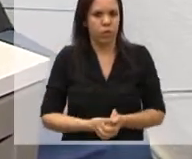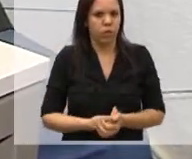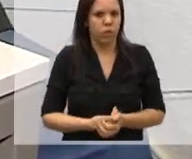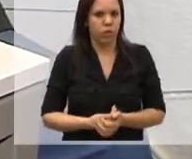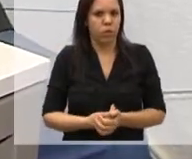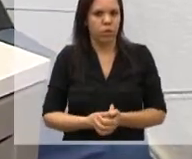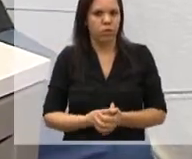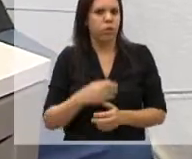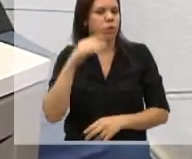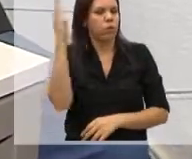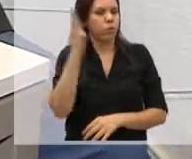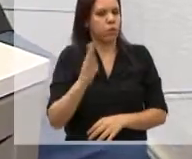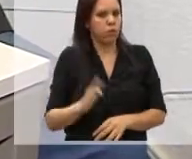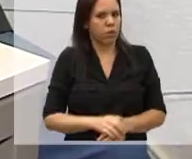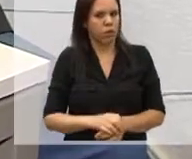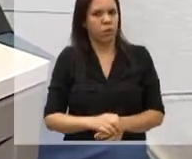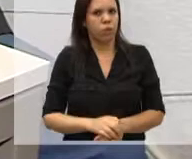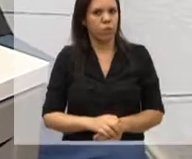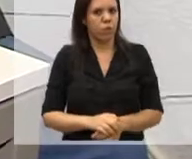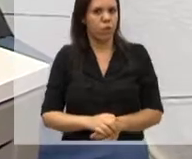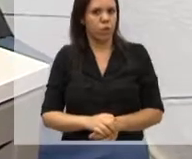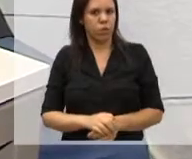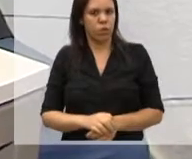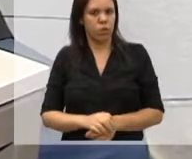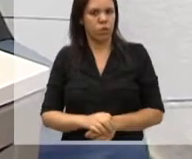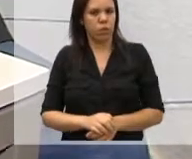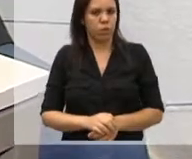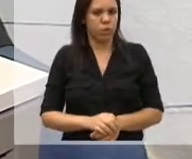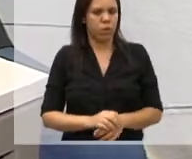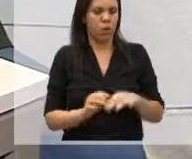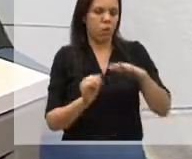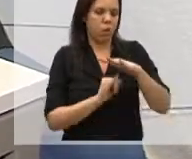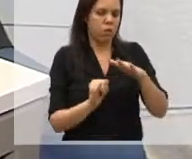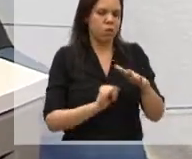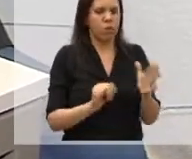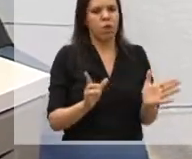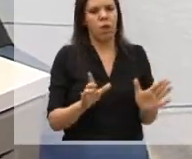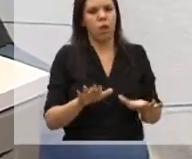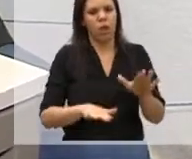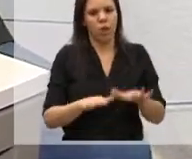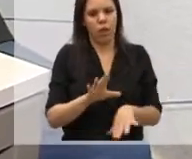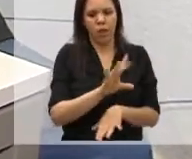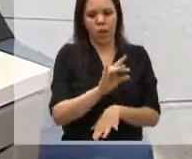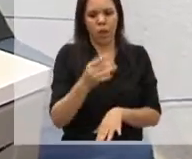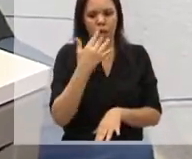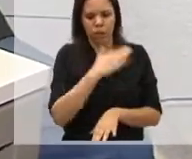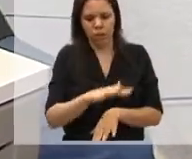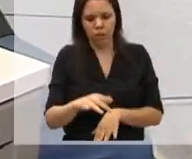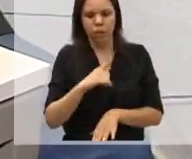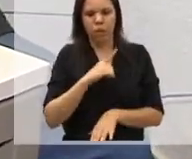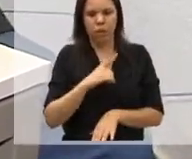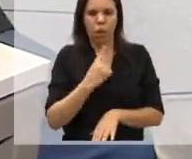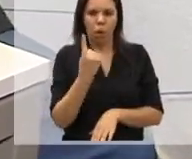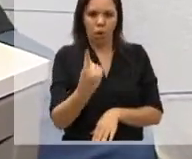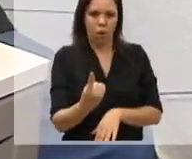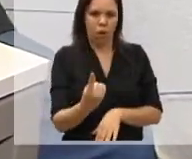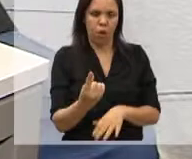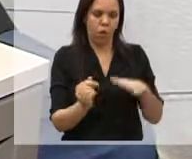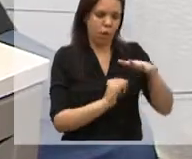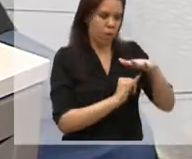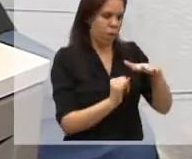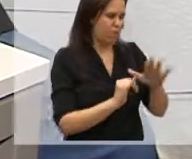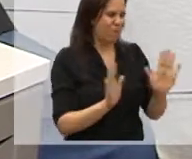no Brasil a situação das ONGs chegou a um ponto que para cada criança abandonada tem uma ONG.